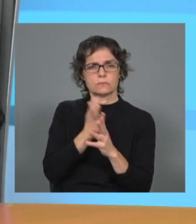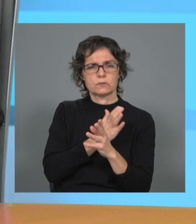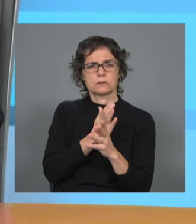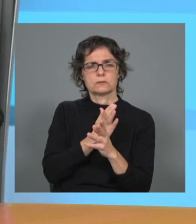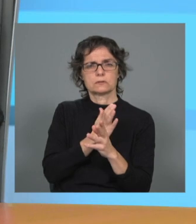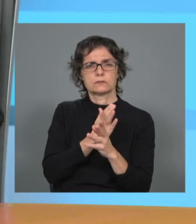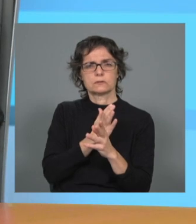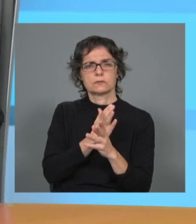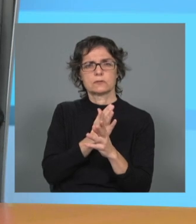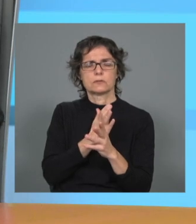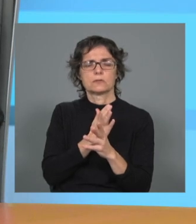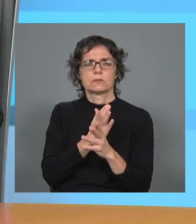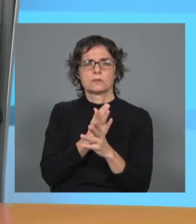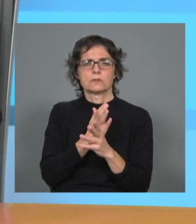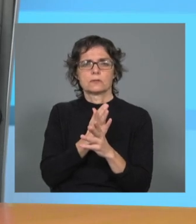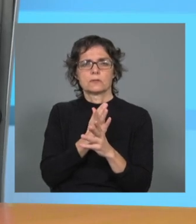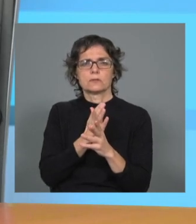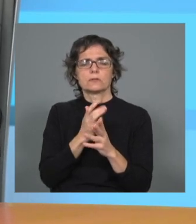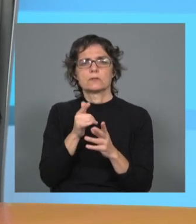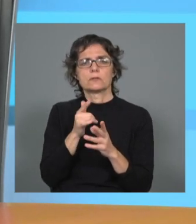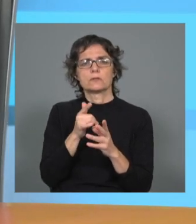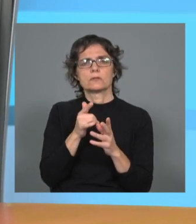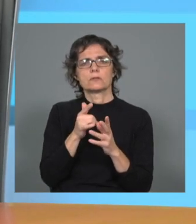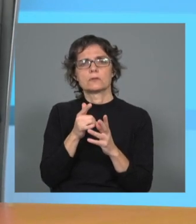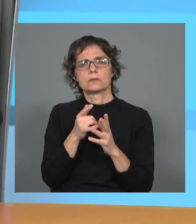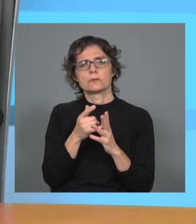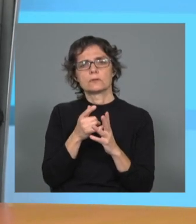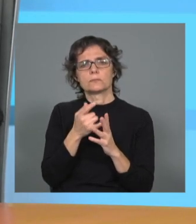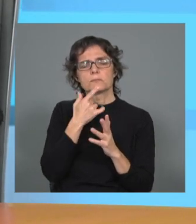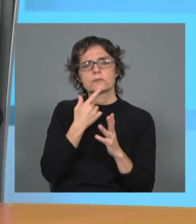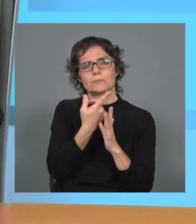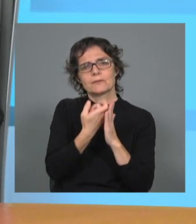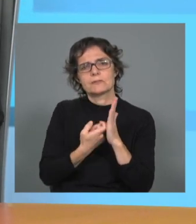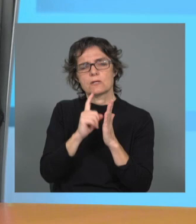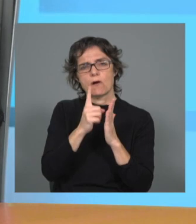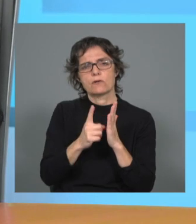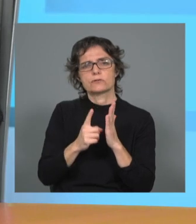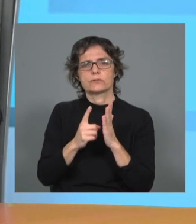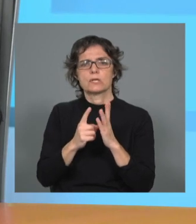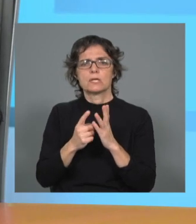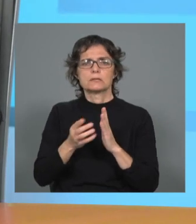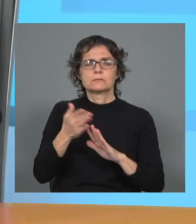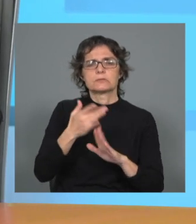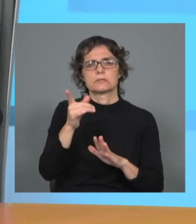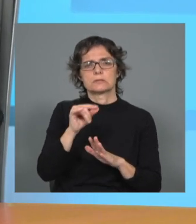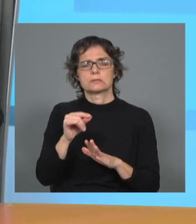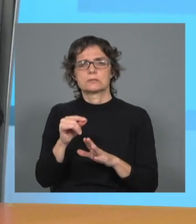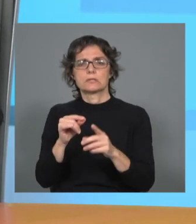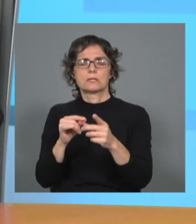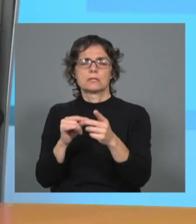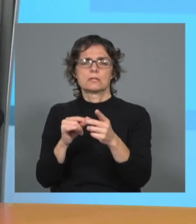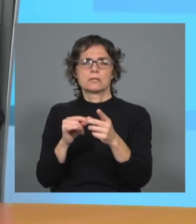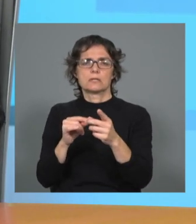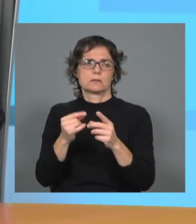que nós temos no terreno em termos de inserção, de emergência e inserção. Até por causa de outras situações, que vão desde